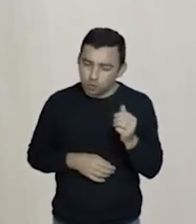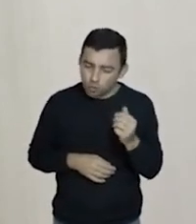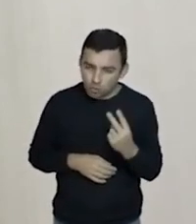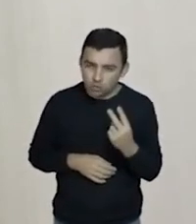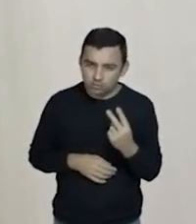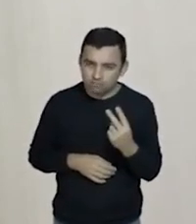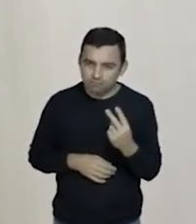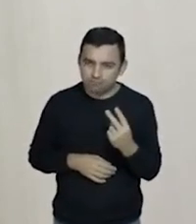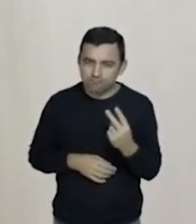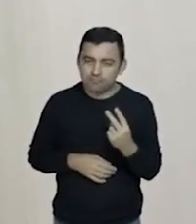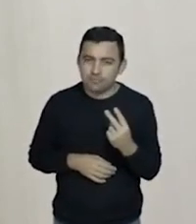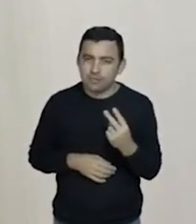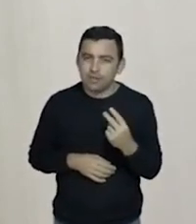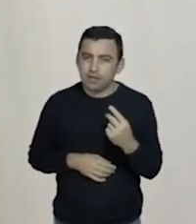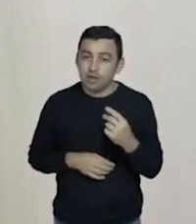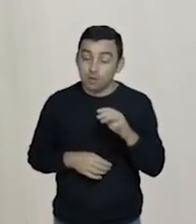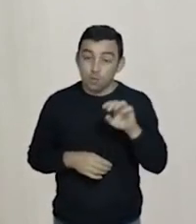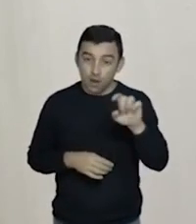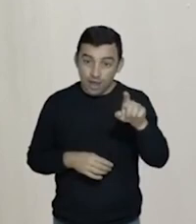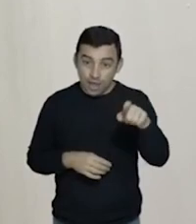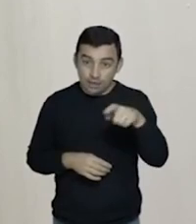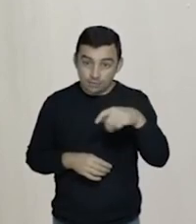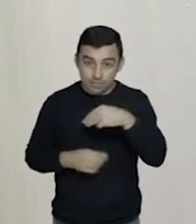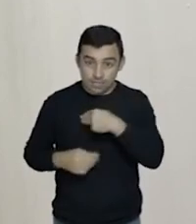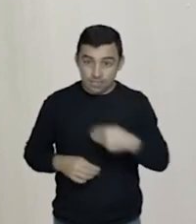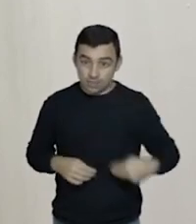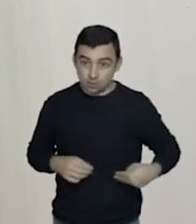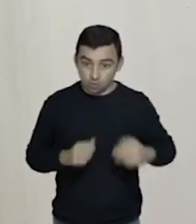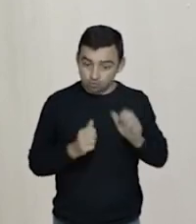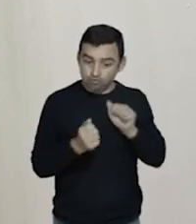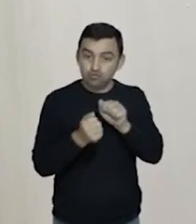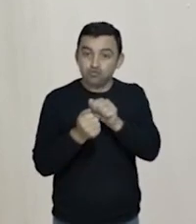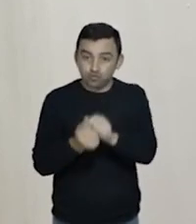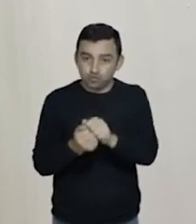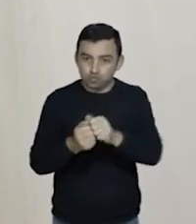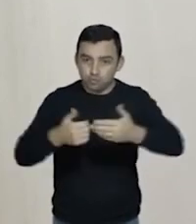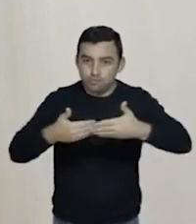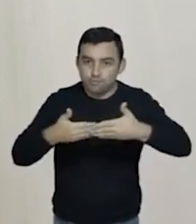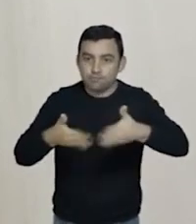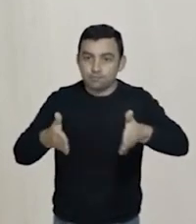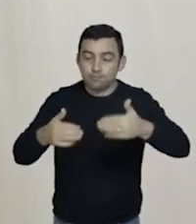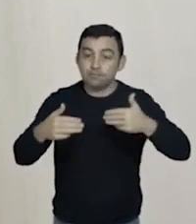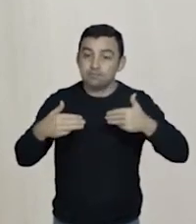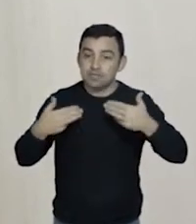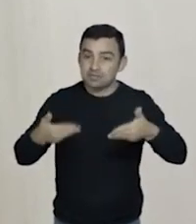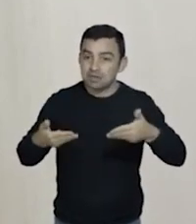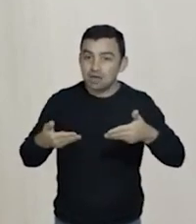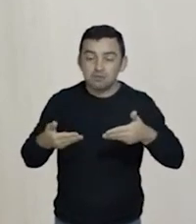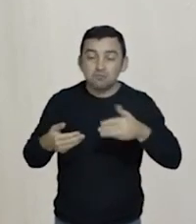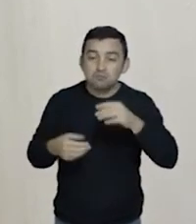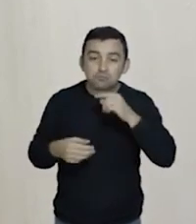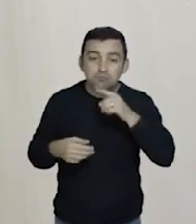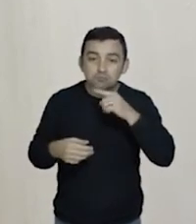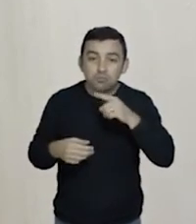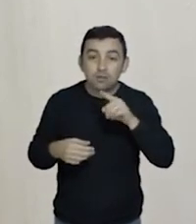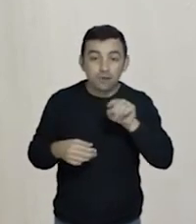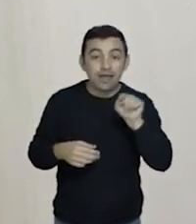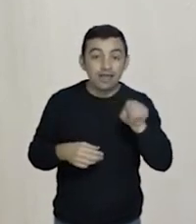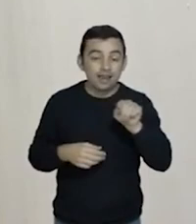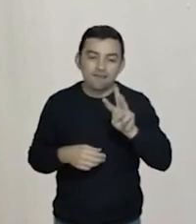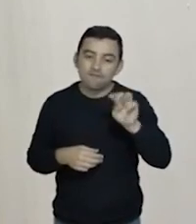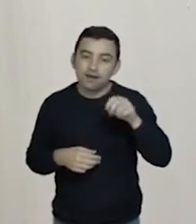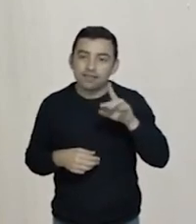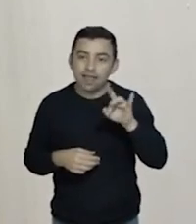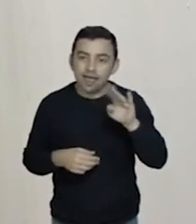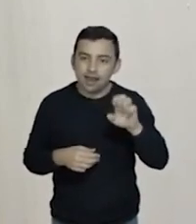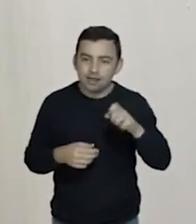o ex-ministro José Serra para inaugurar o ministério não deu nada mas o Vander entrou com